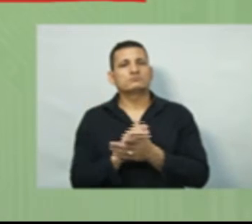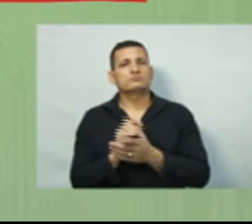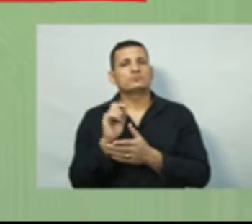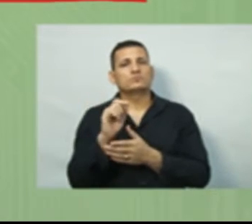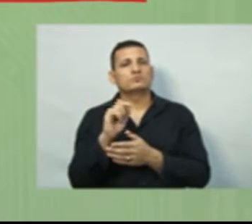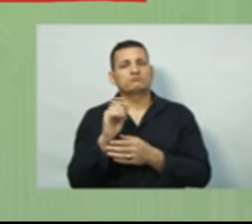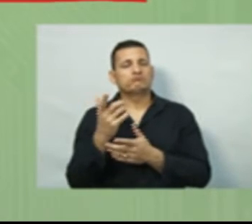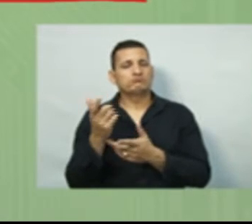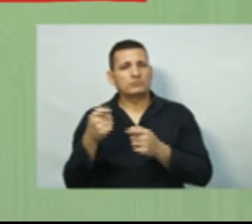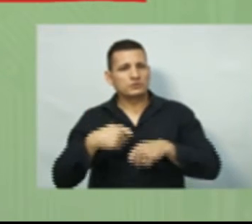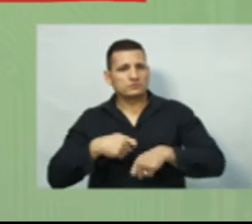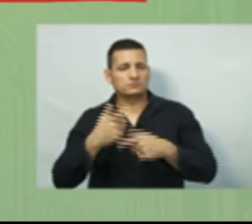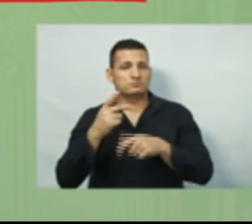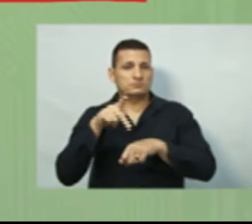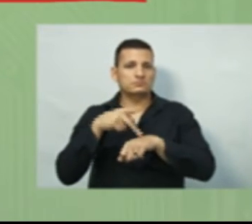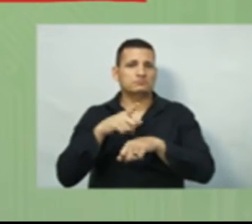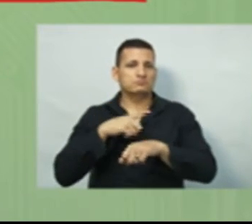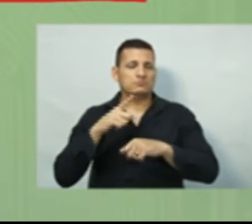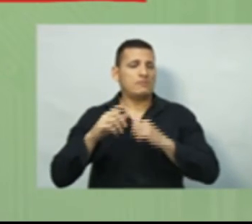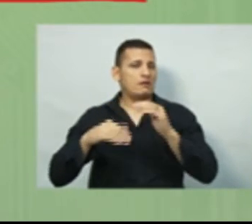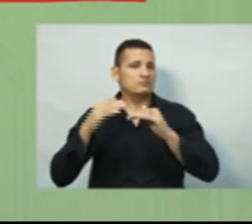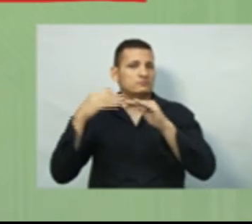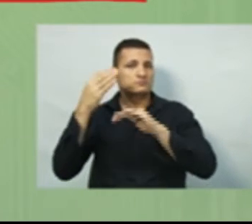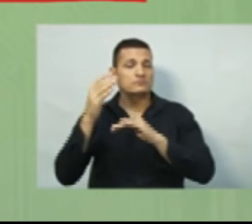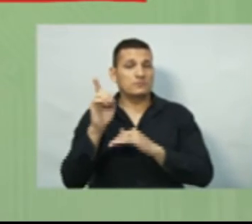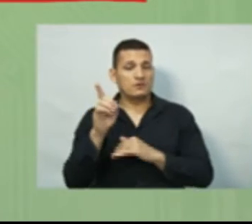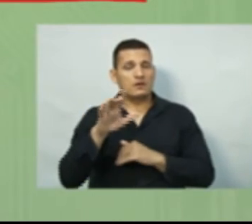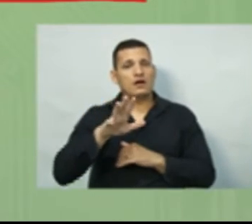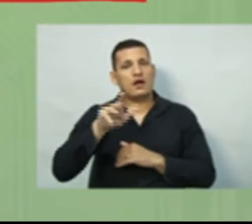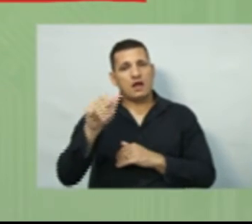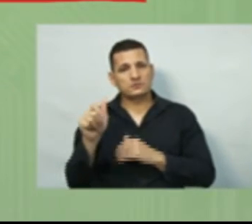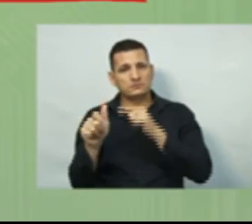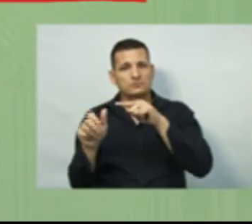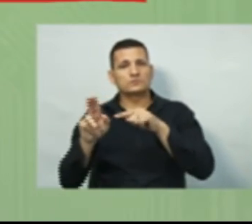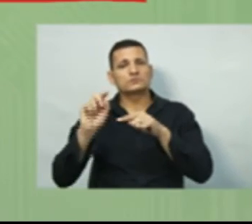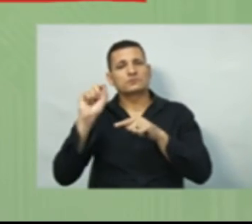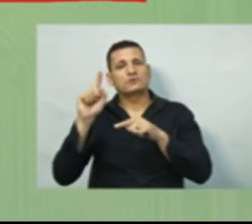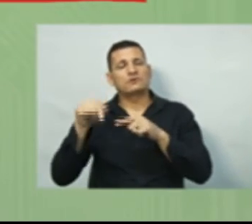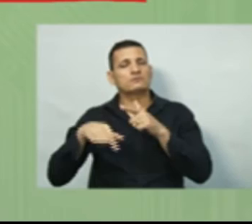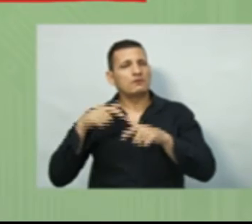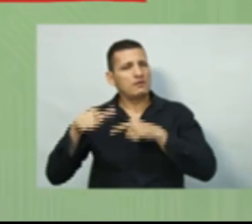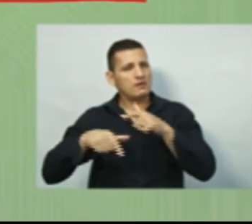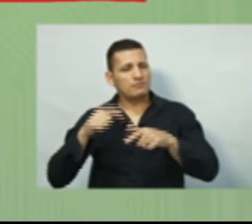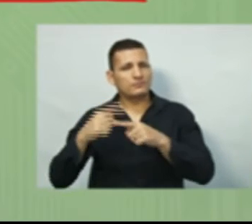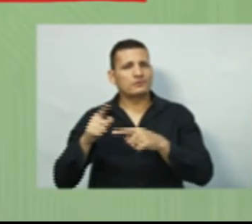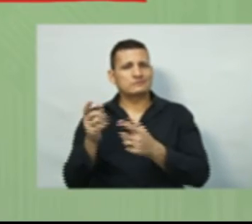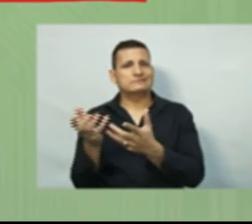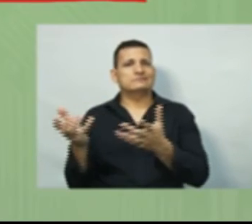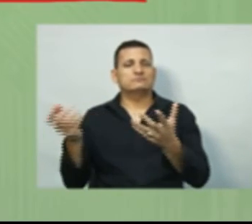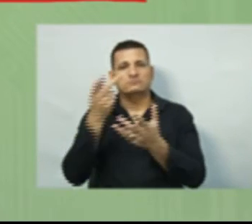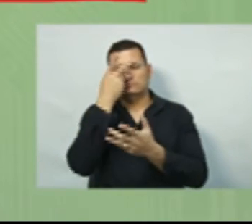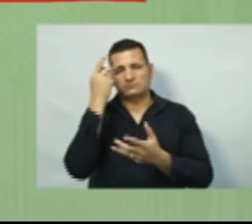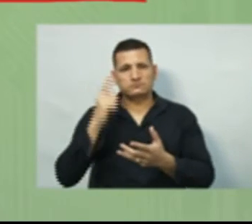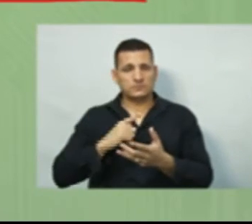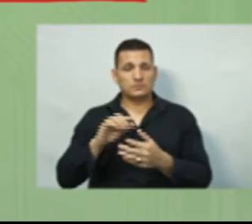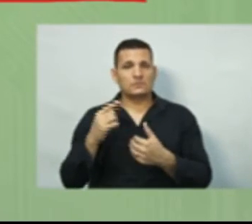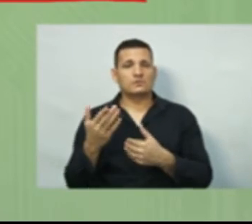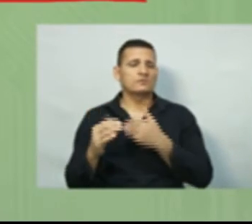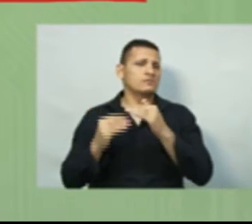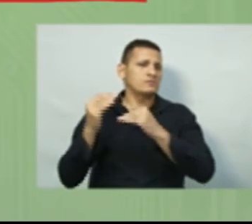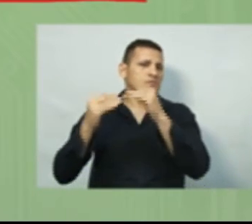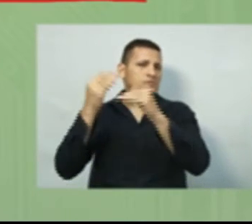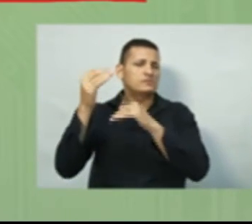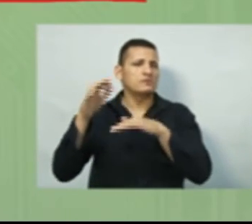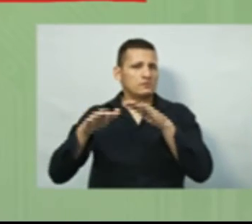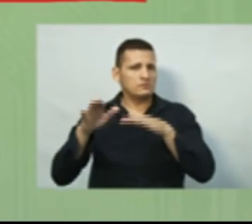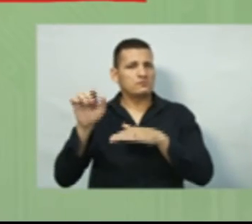para crescer. No caso, os recursos que a Ásia está usando é sua mão de obra, um lugar muito populoso. Em outros momentos, o Brasil já se inseriu internacionalmente com